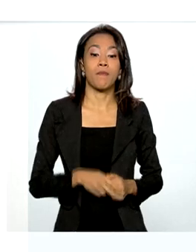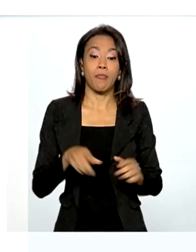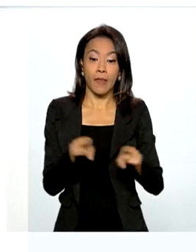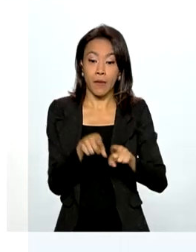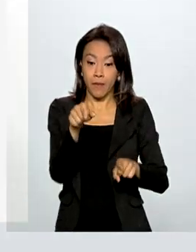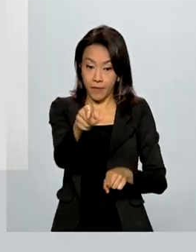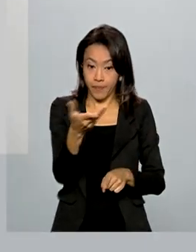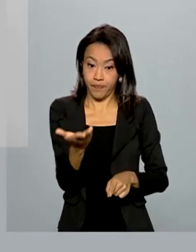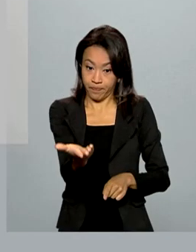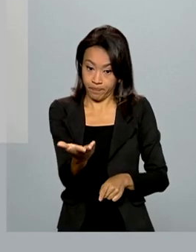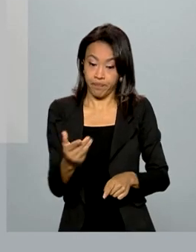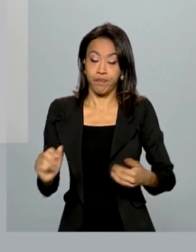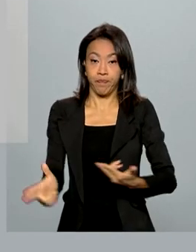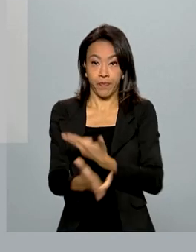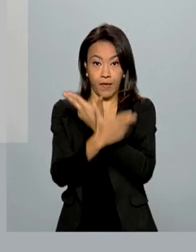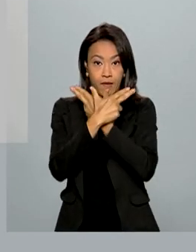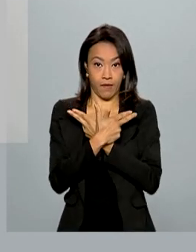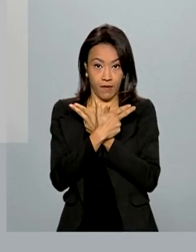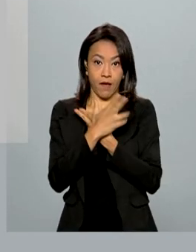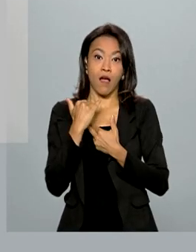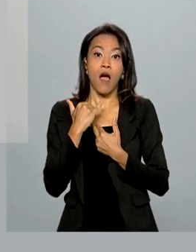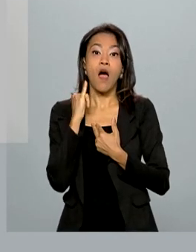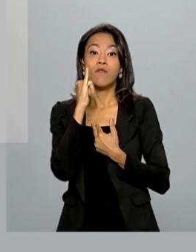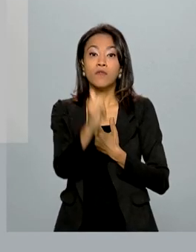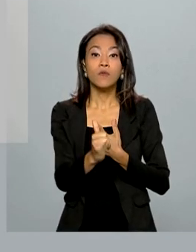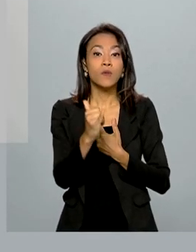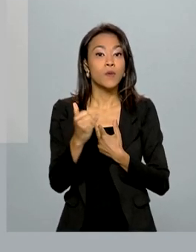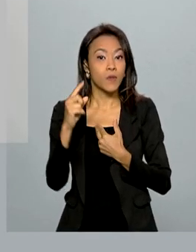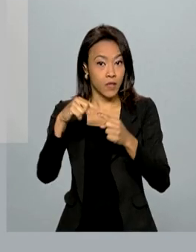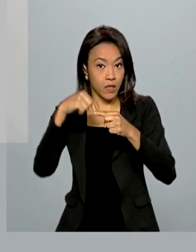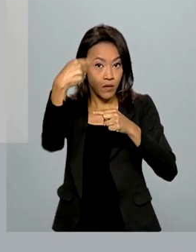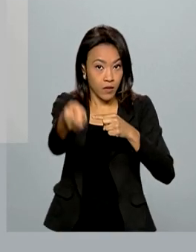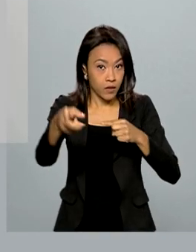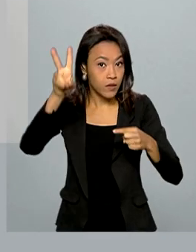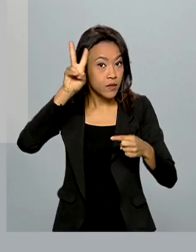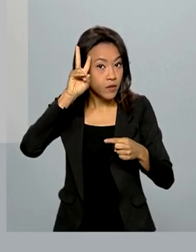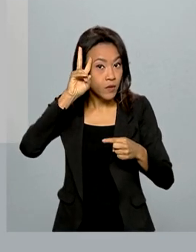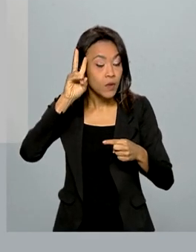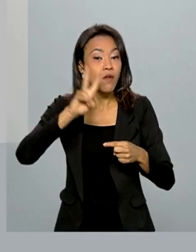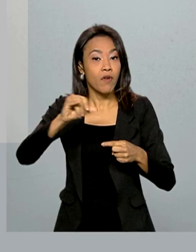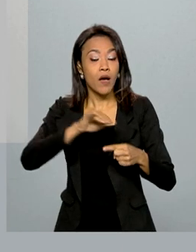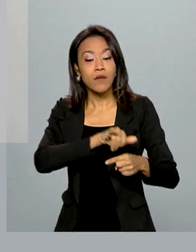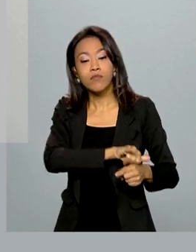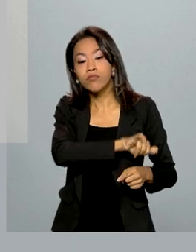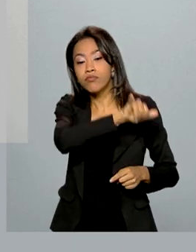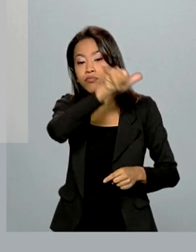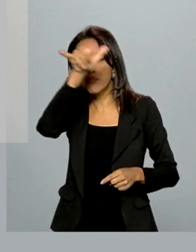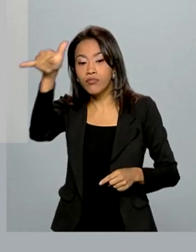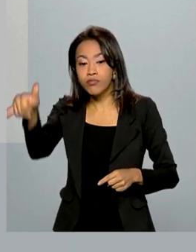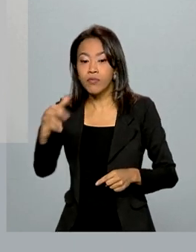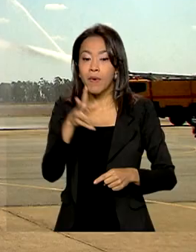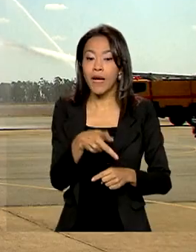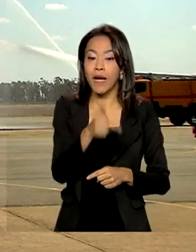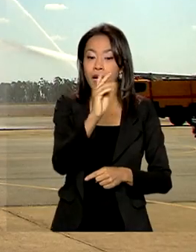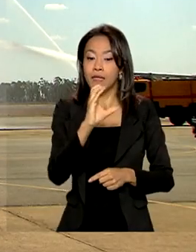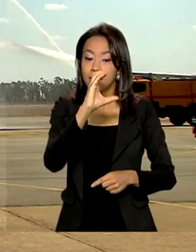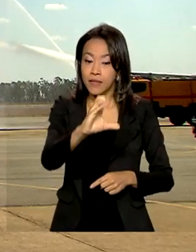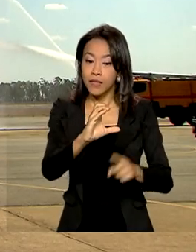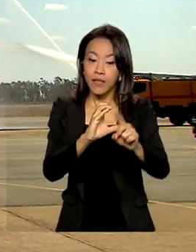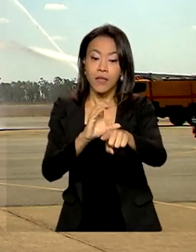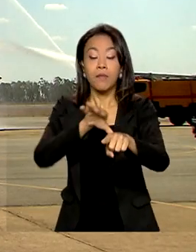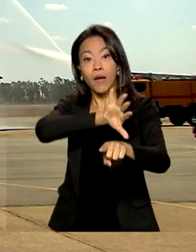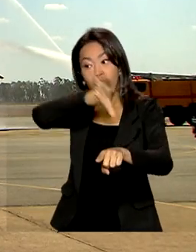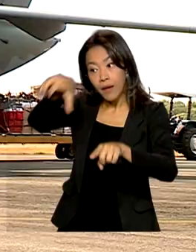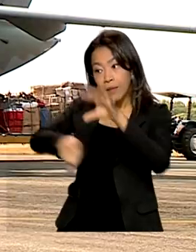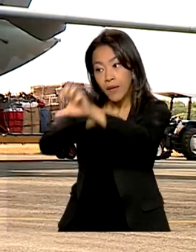Força Aérea Brasileira informou que vai enviar na próxima segunda-feira uma aeronave KC-390 Millennium para